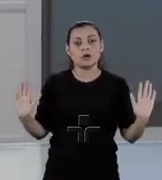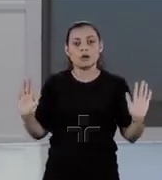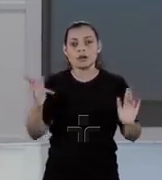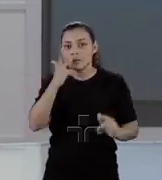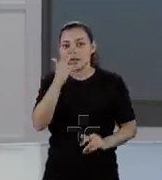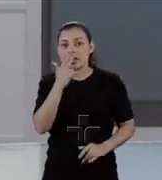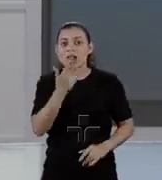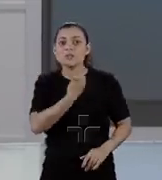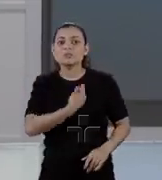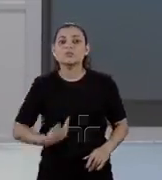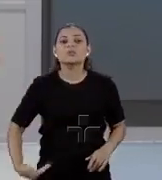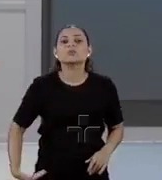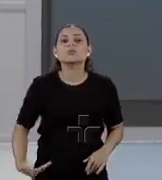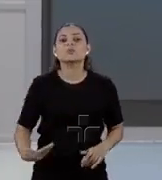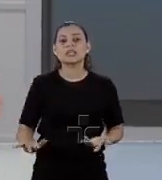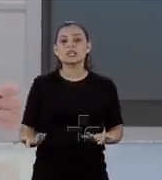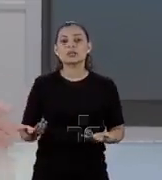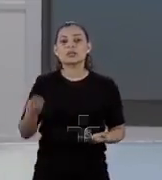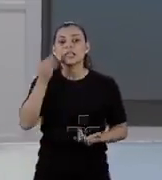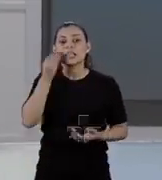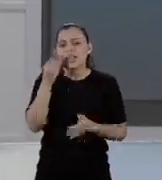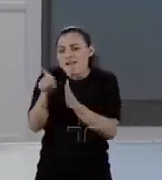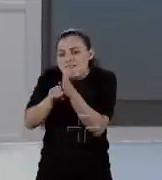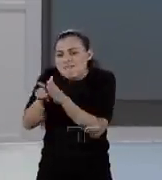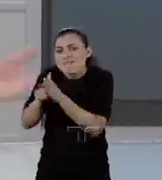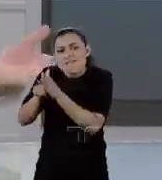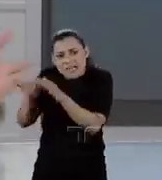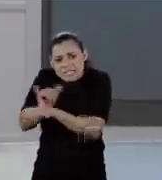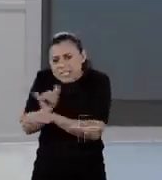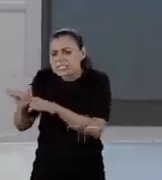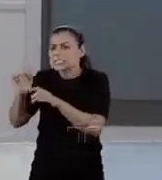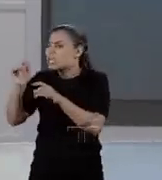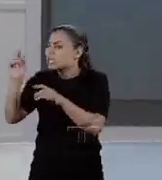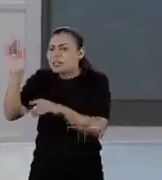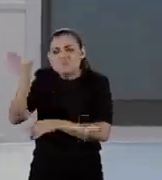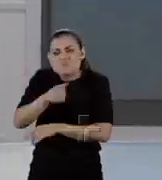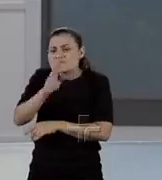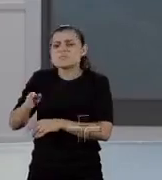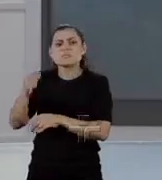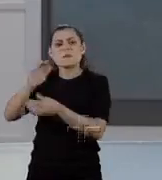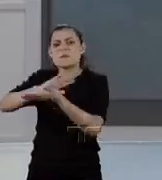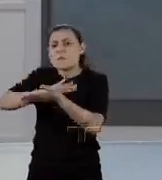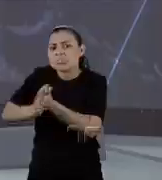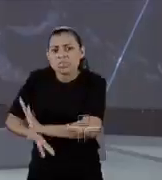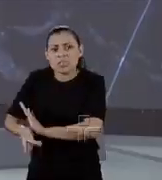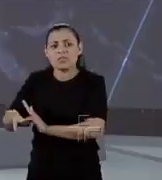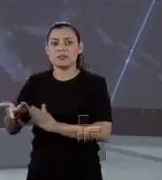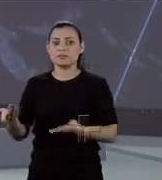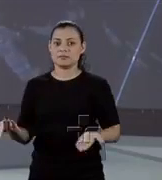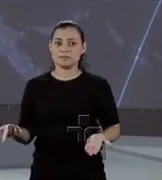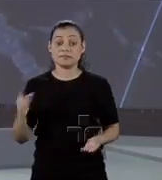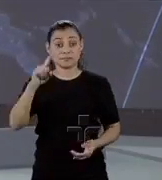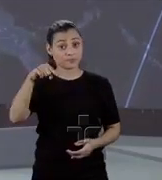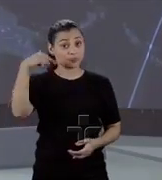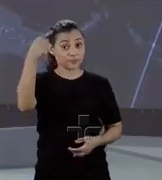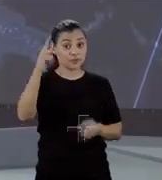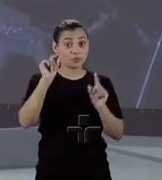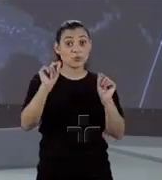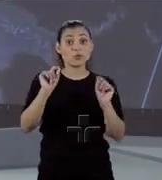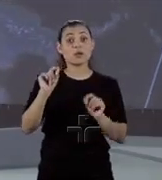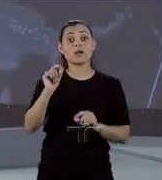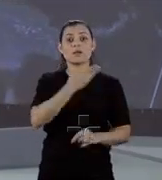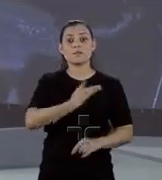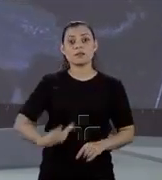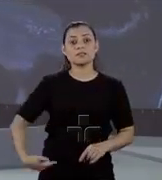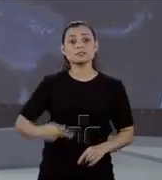tentando correr atrás disso e investigar, que, sem dúvida, a gente está vendo isso nos últimos anos. Em instantes, o governo de Vladimir Putin diz que